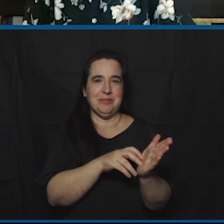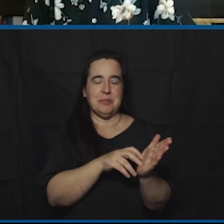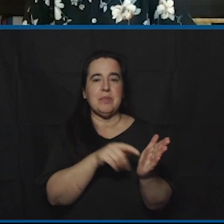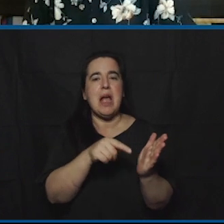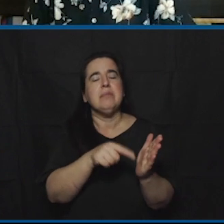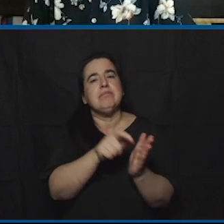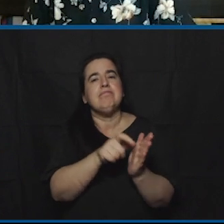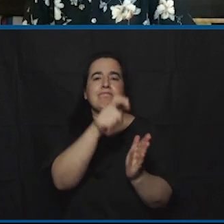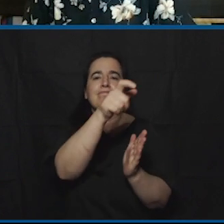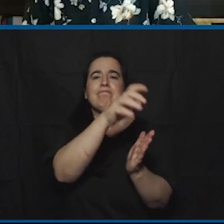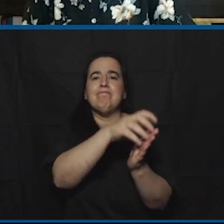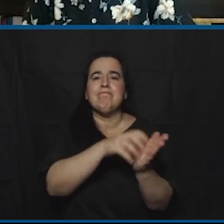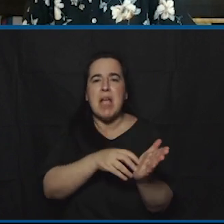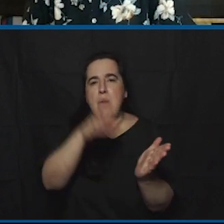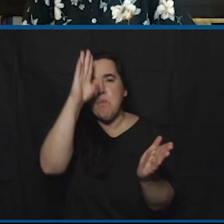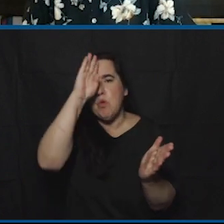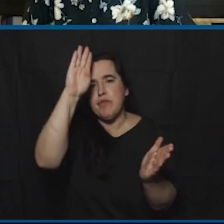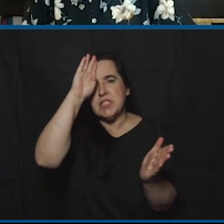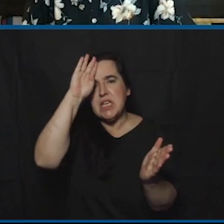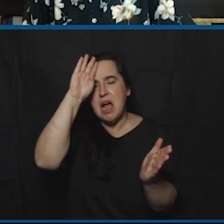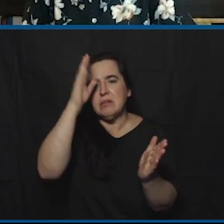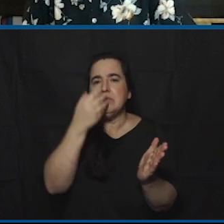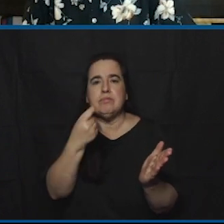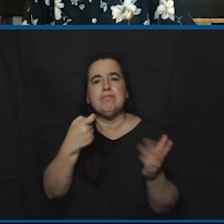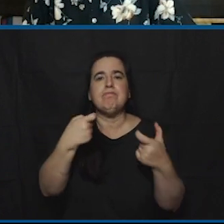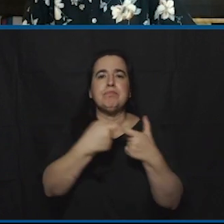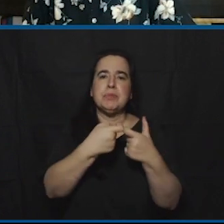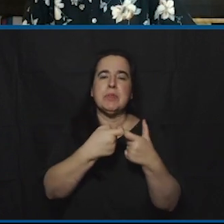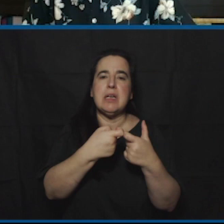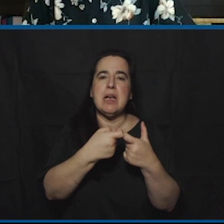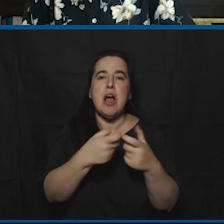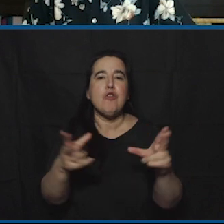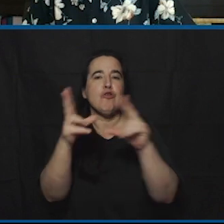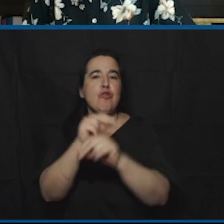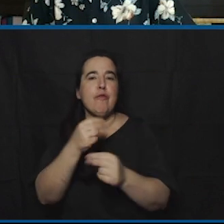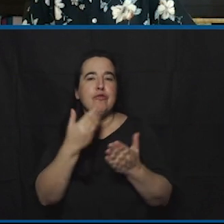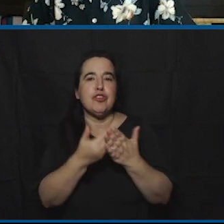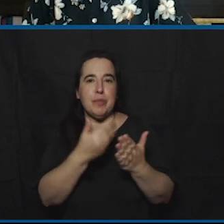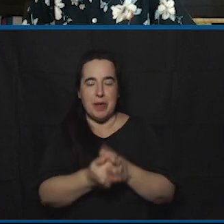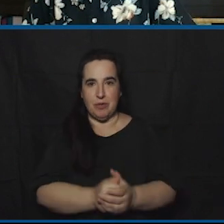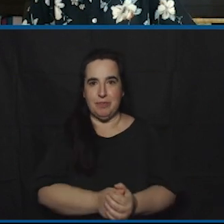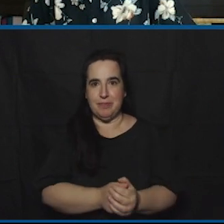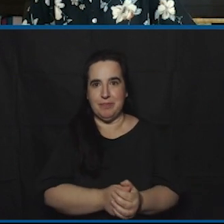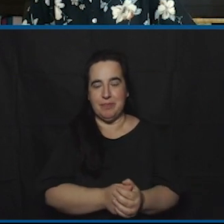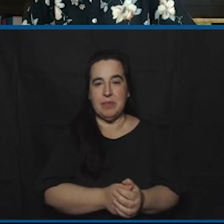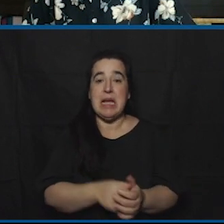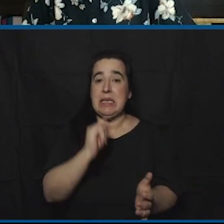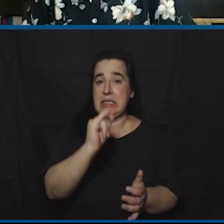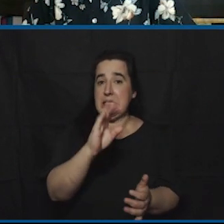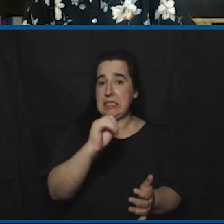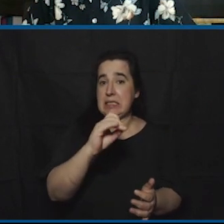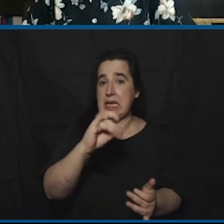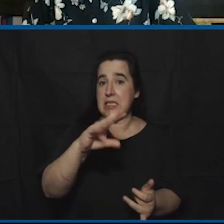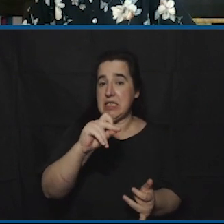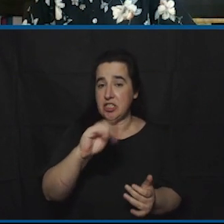esta profecia é aplicada no Novo Testamento? Essa profecia de Isaías, capítulo 9,